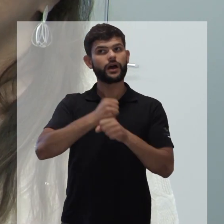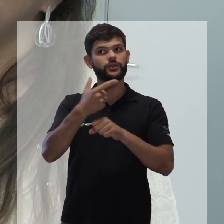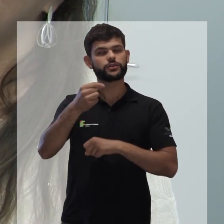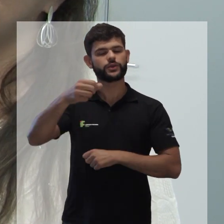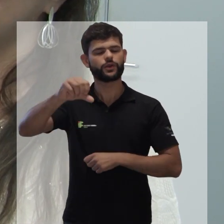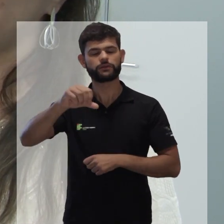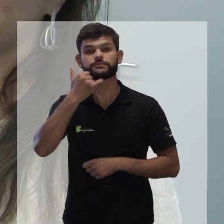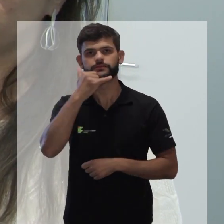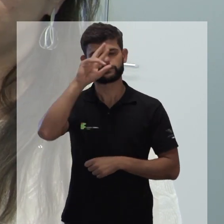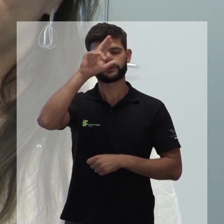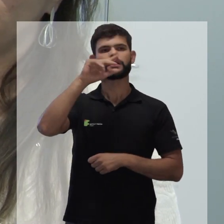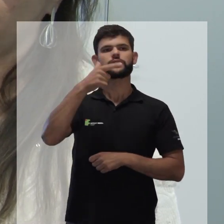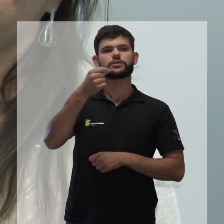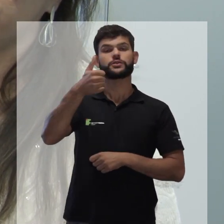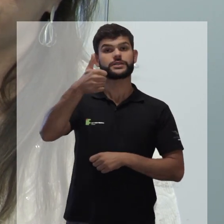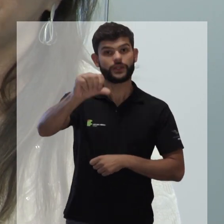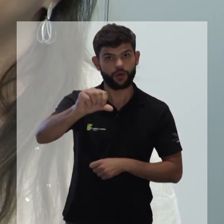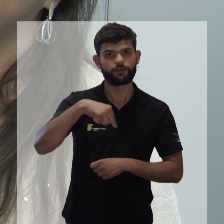isso. Para